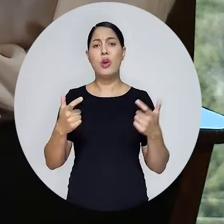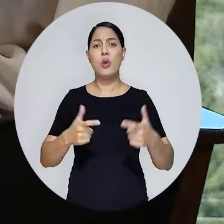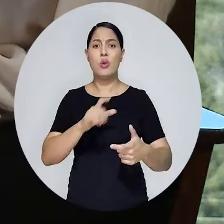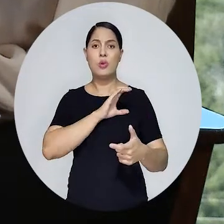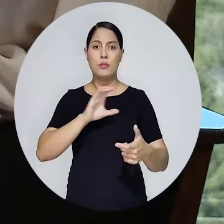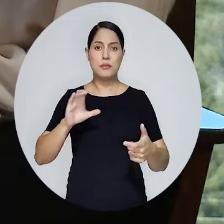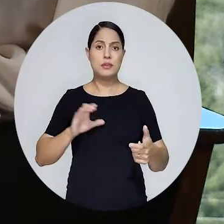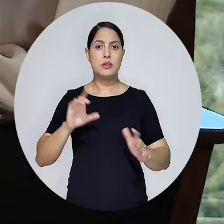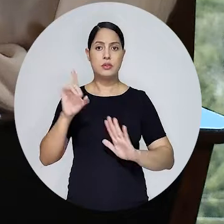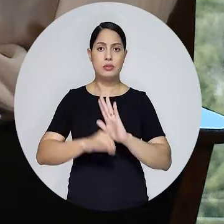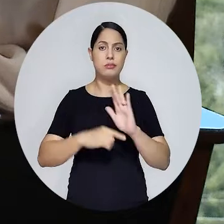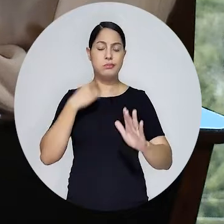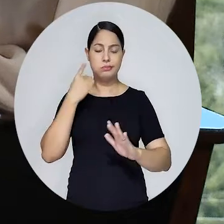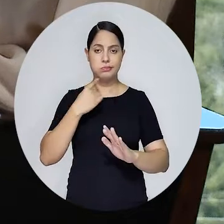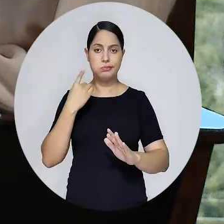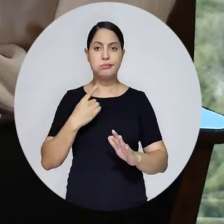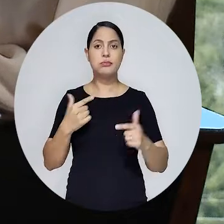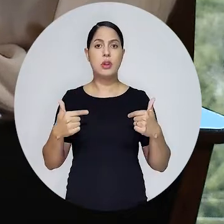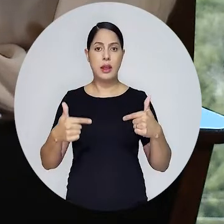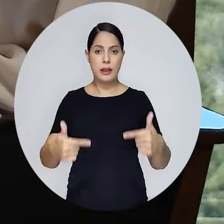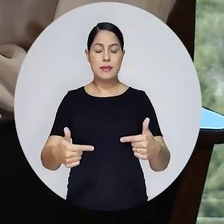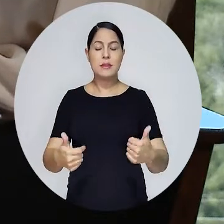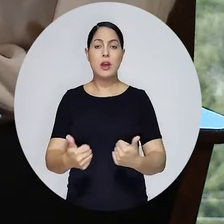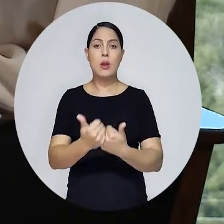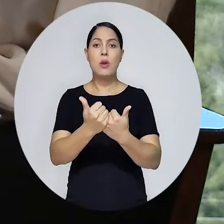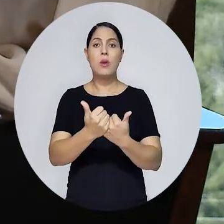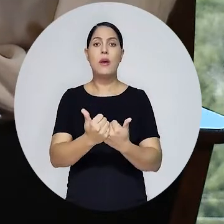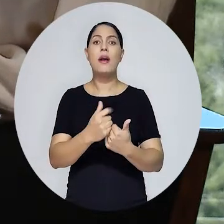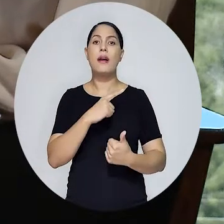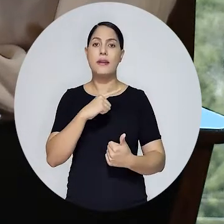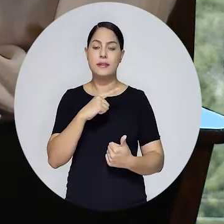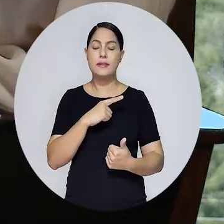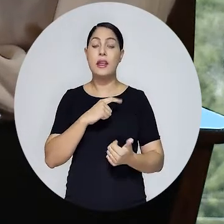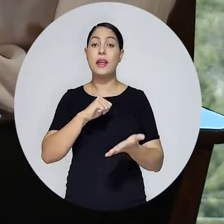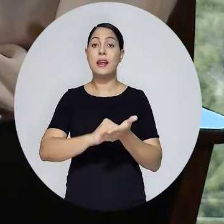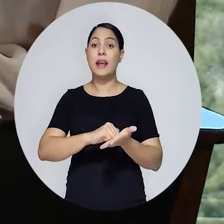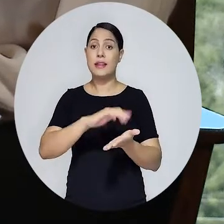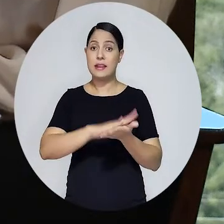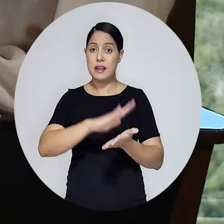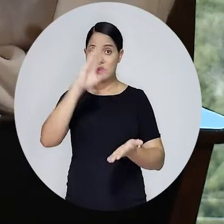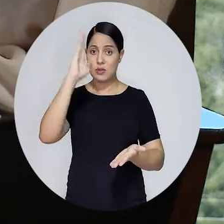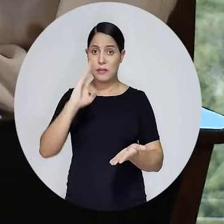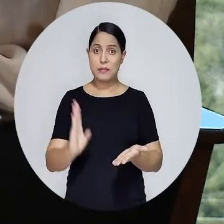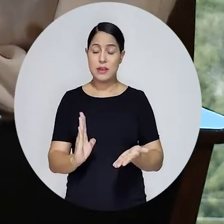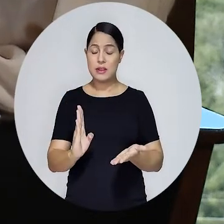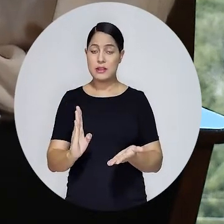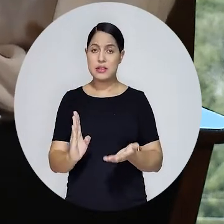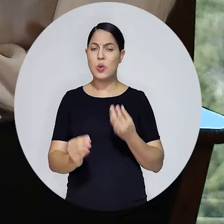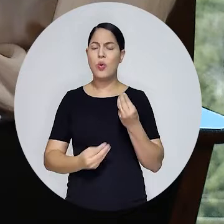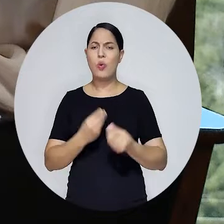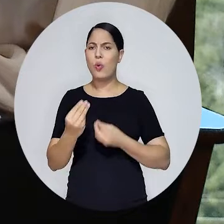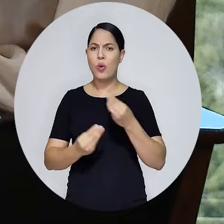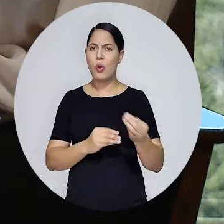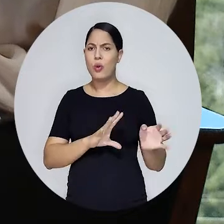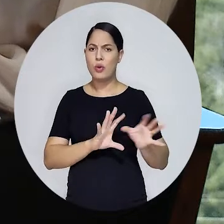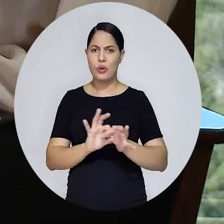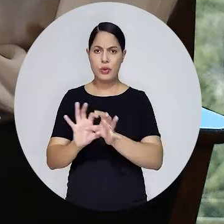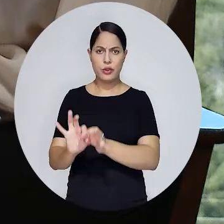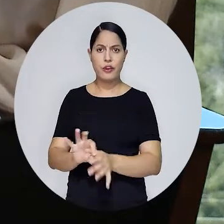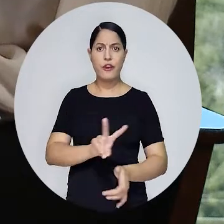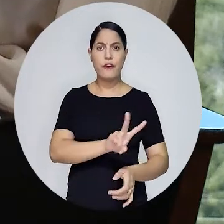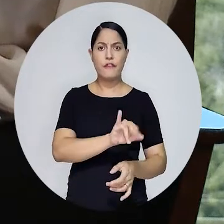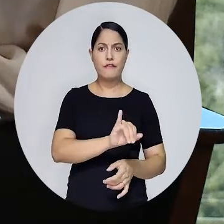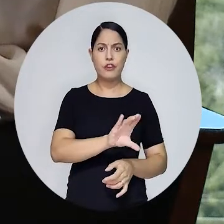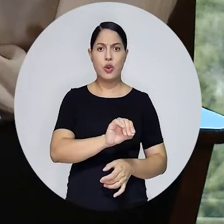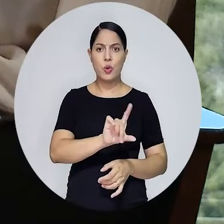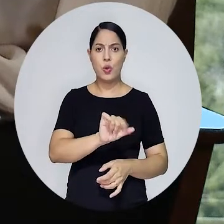desenvolvido dentro da Comissão Nacional de Prerrogativas, é o Cadastro Nacional de Violadores de Prerrogativas. Esse cadastro ele foi